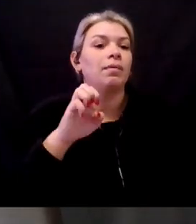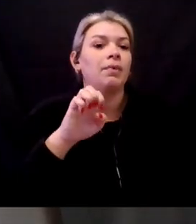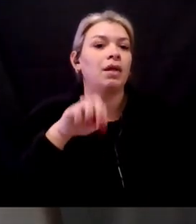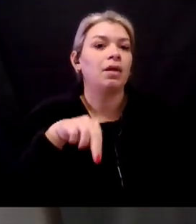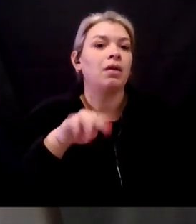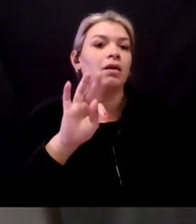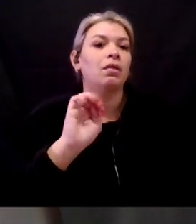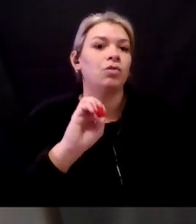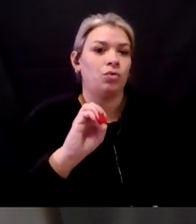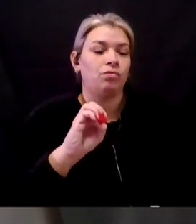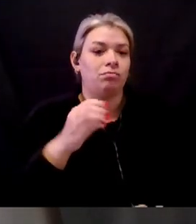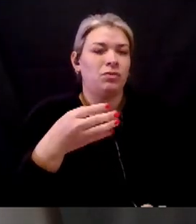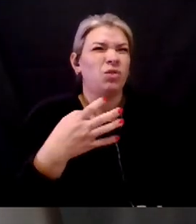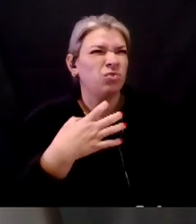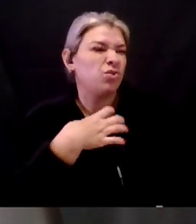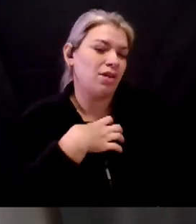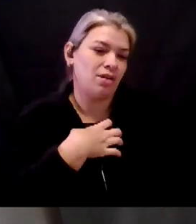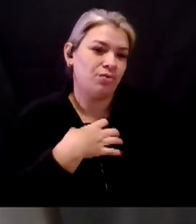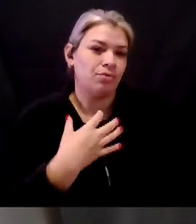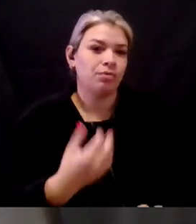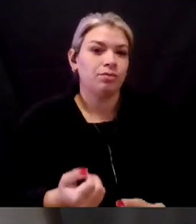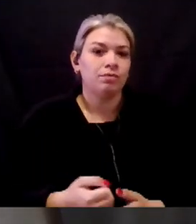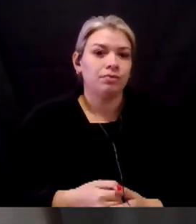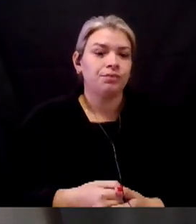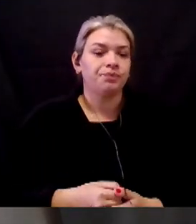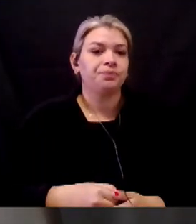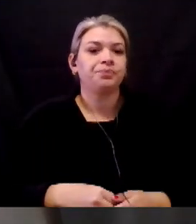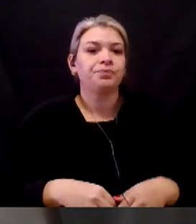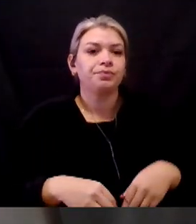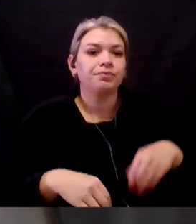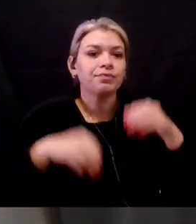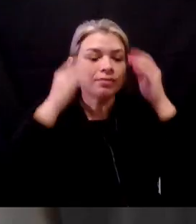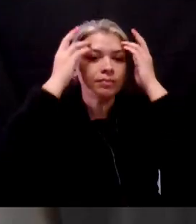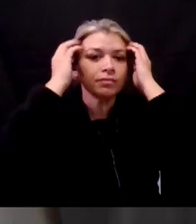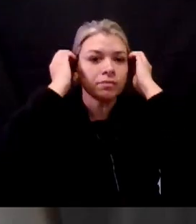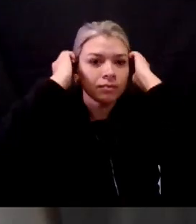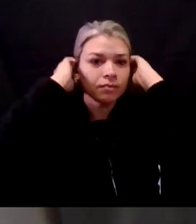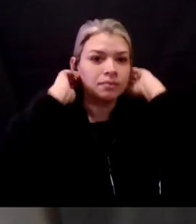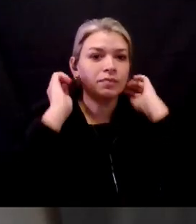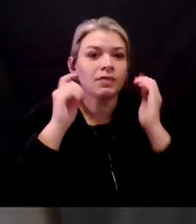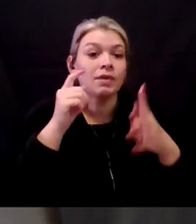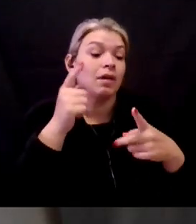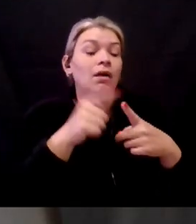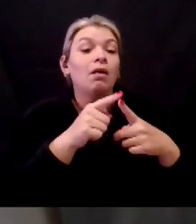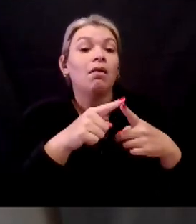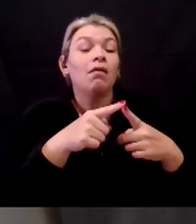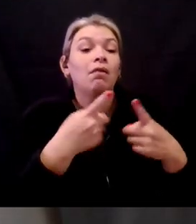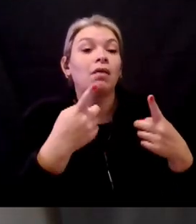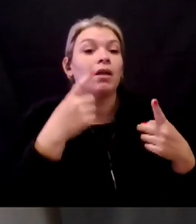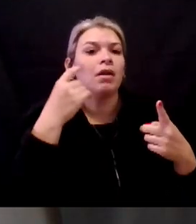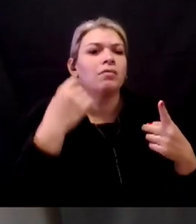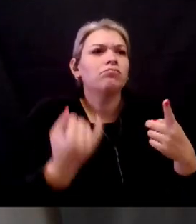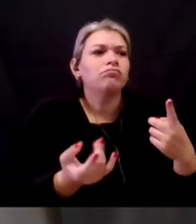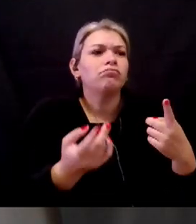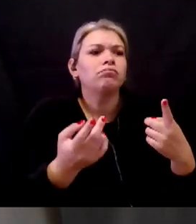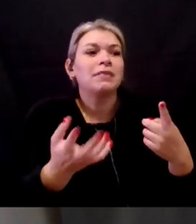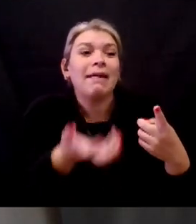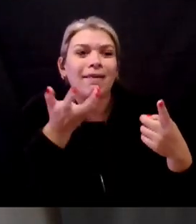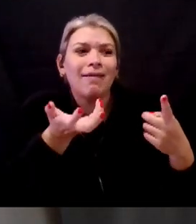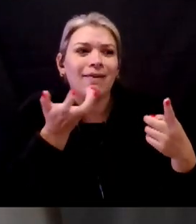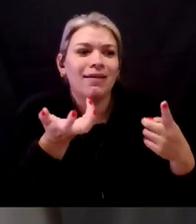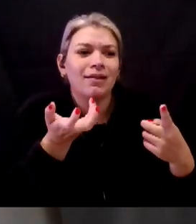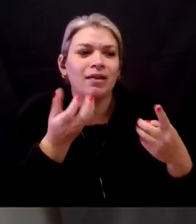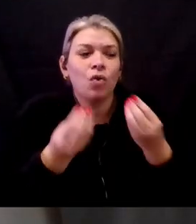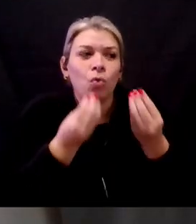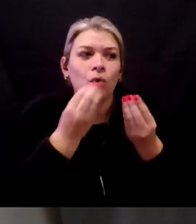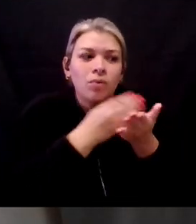os comportamentos, né? Então, o comportamento interesse. De onde surgiu? Né? Então, assim, para análise do